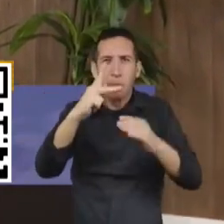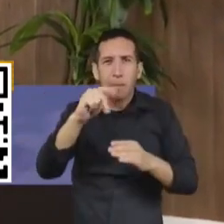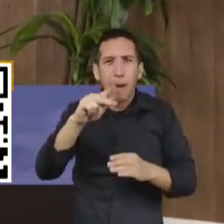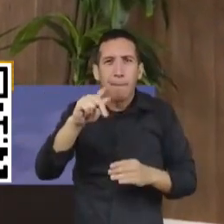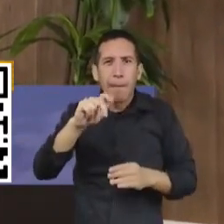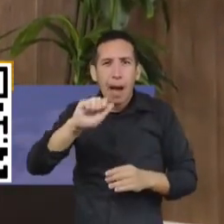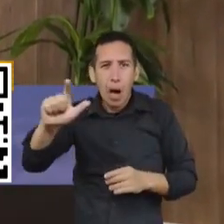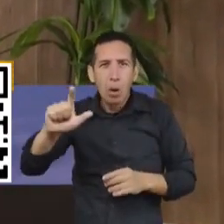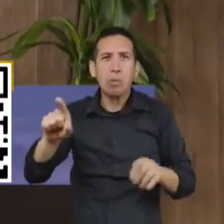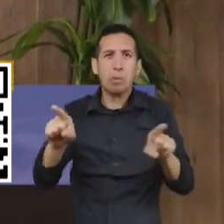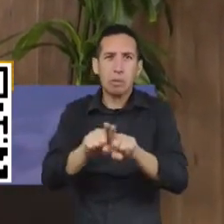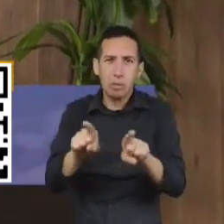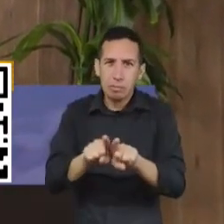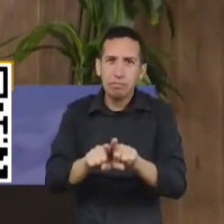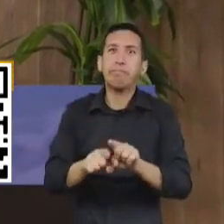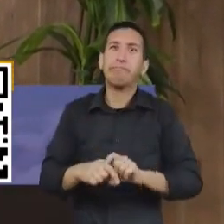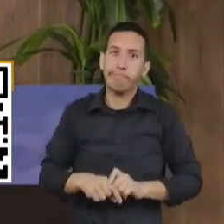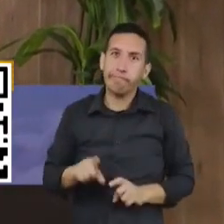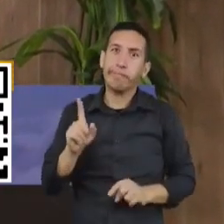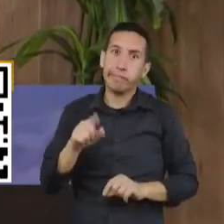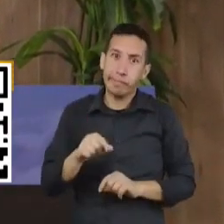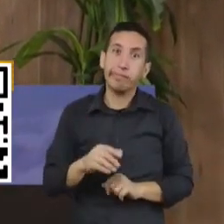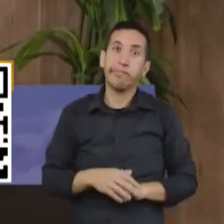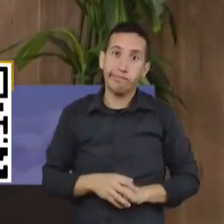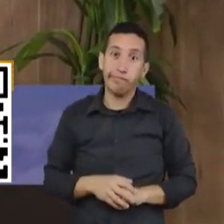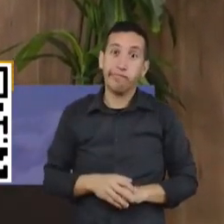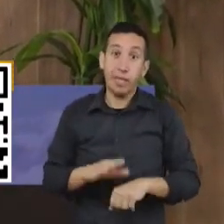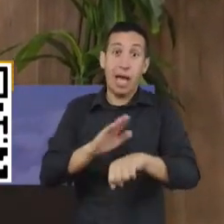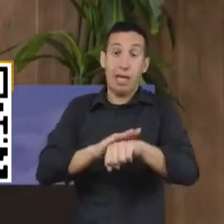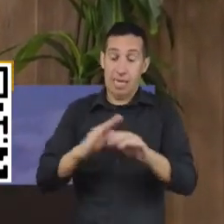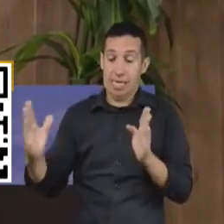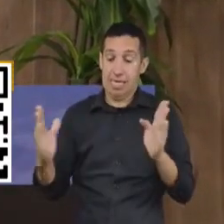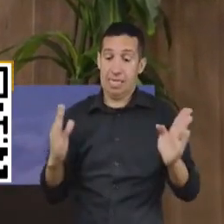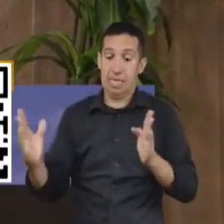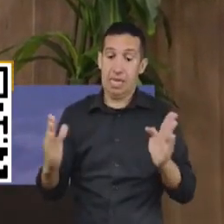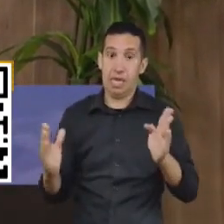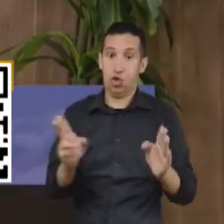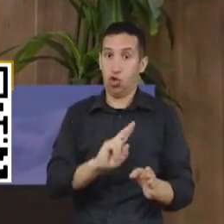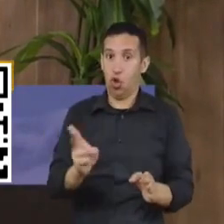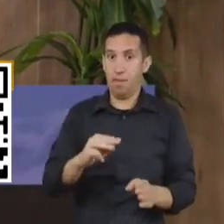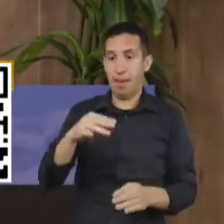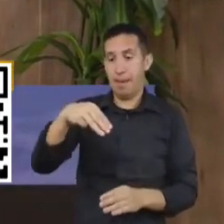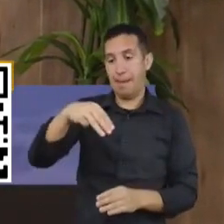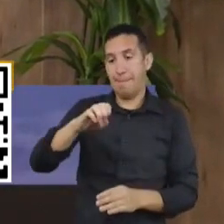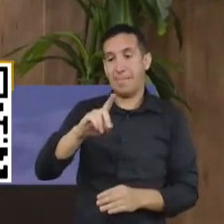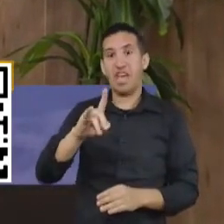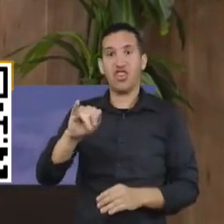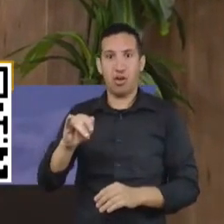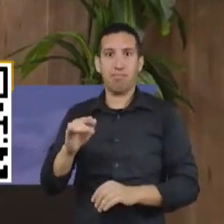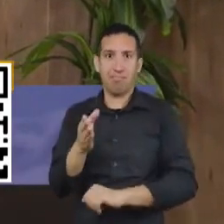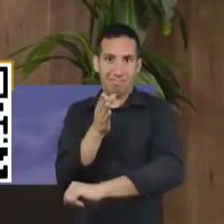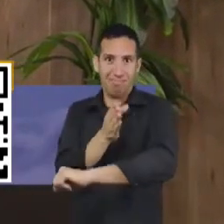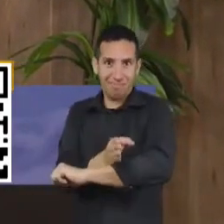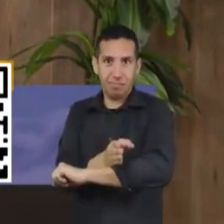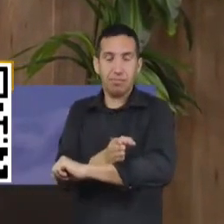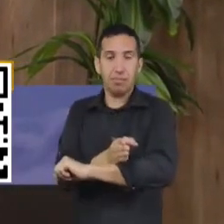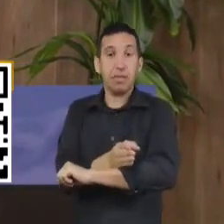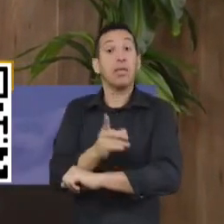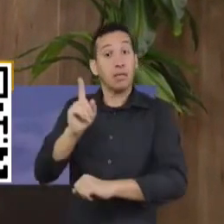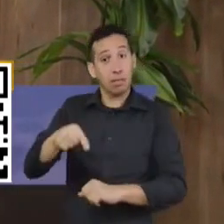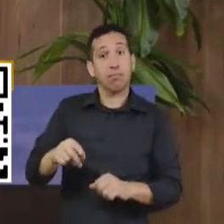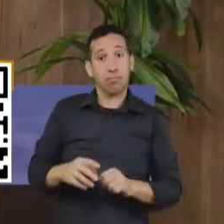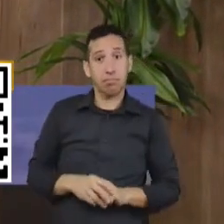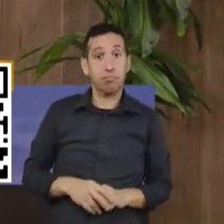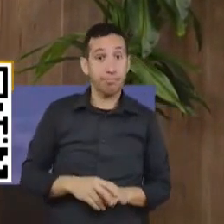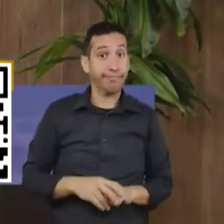período das indulgências e o período da Inquisição na Idade Média esse período do terceiro selo cavalo preto tem